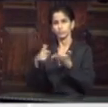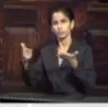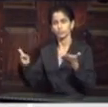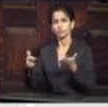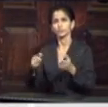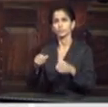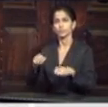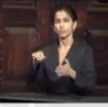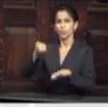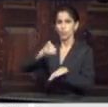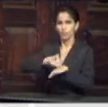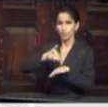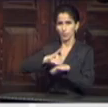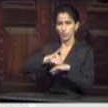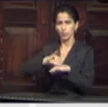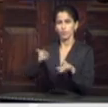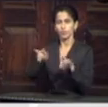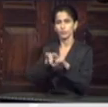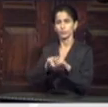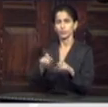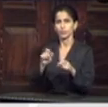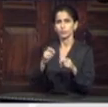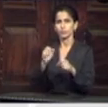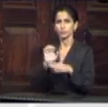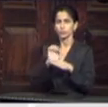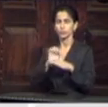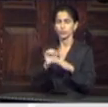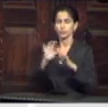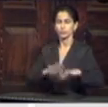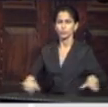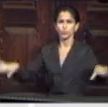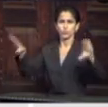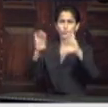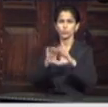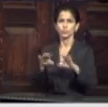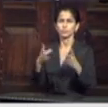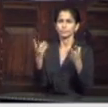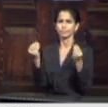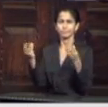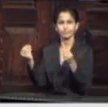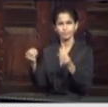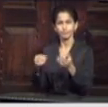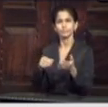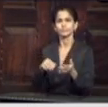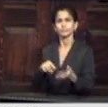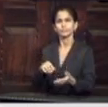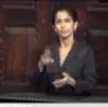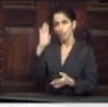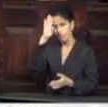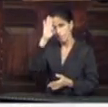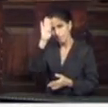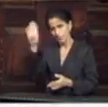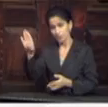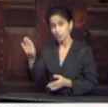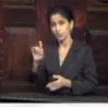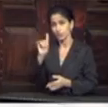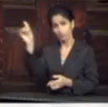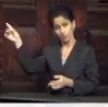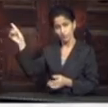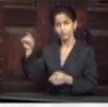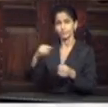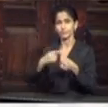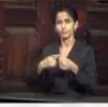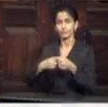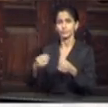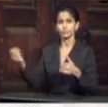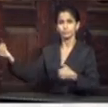no estado inteiro, que são vários sindicatos, mas principalmente do interior,